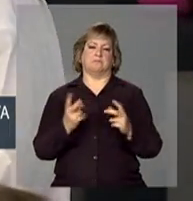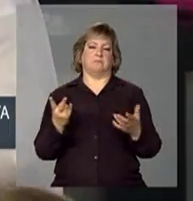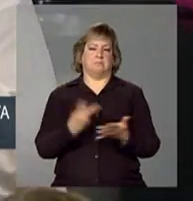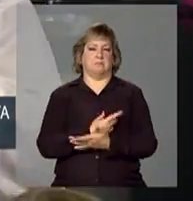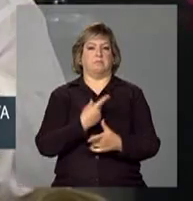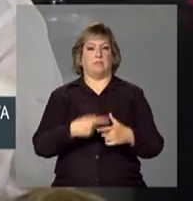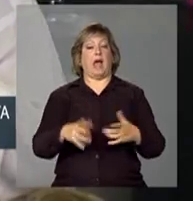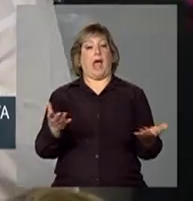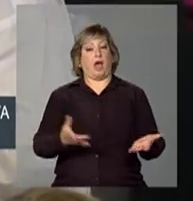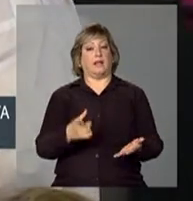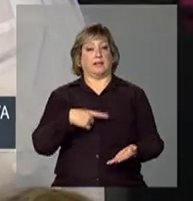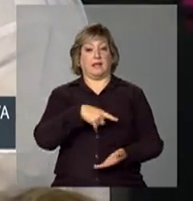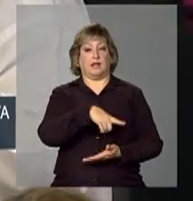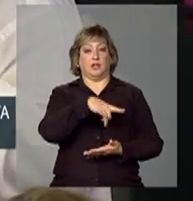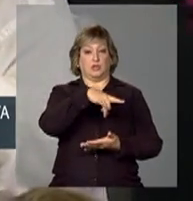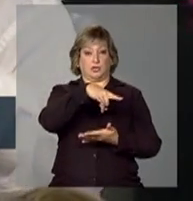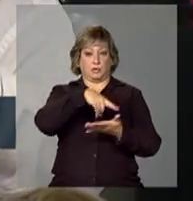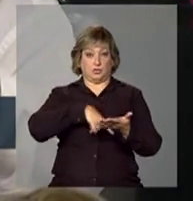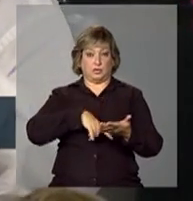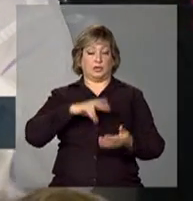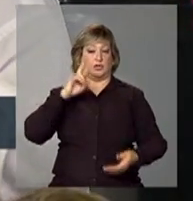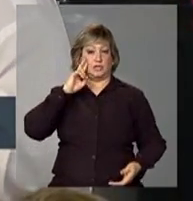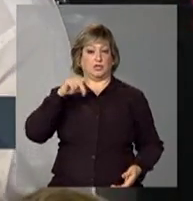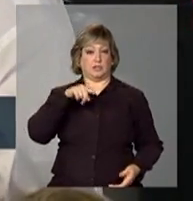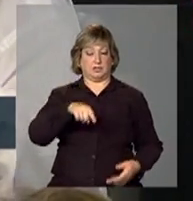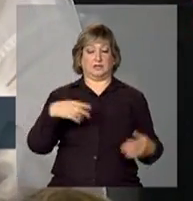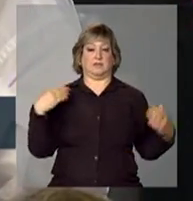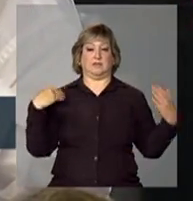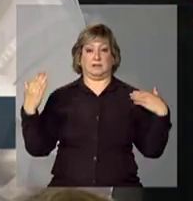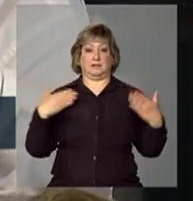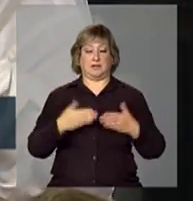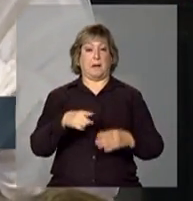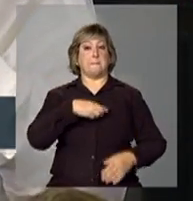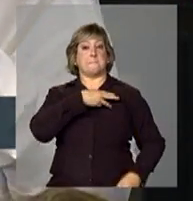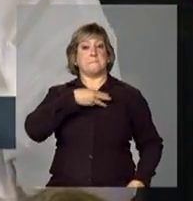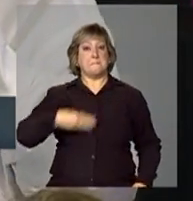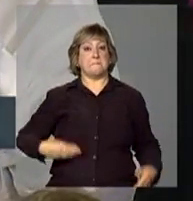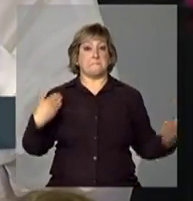vão ver agora um documento do diretor do CNMAR, ao ministro da Marinha,